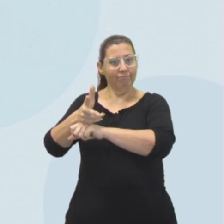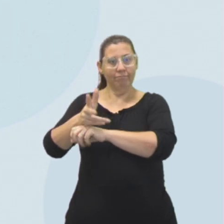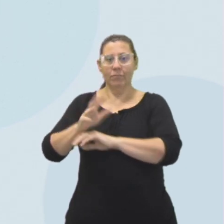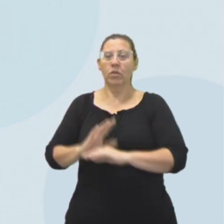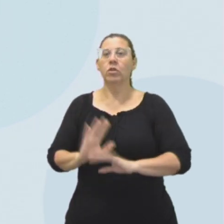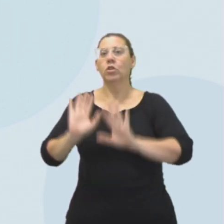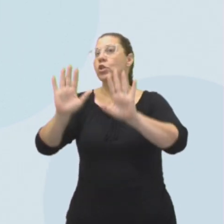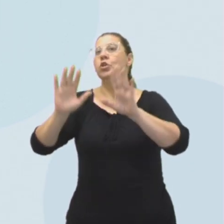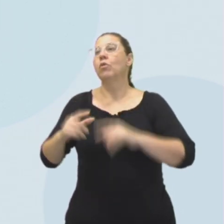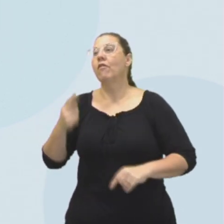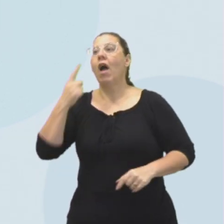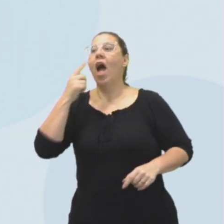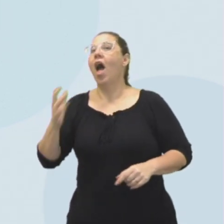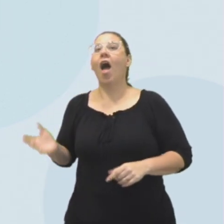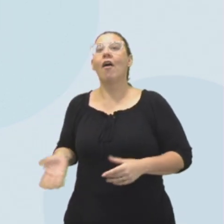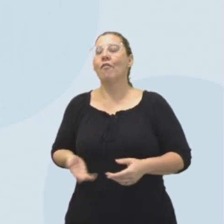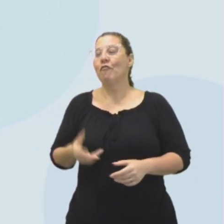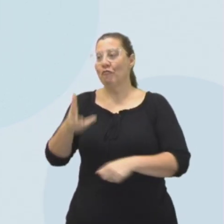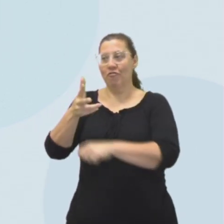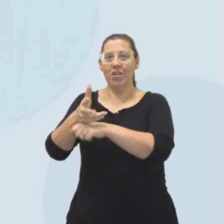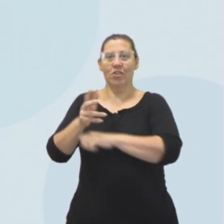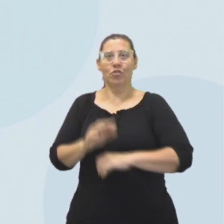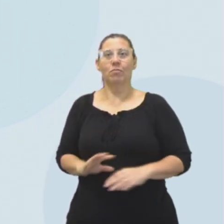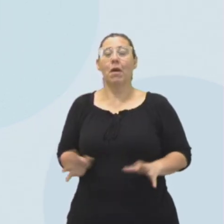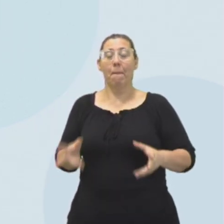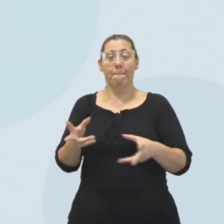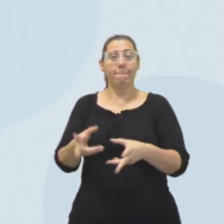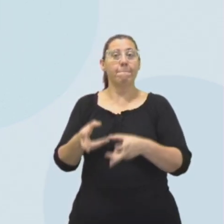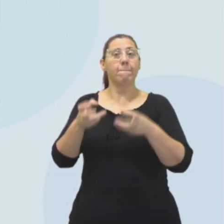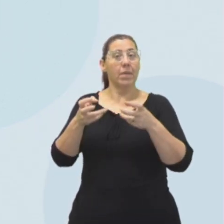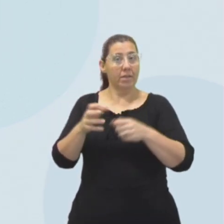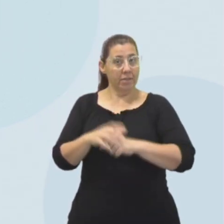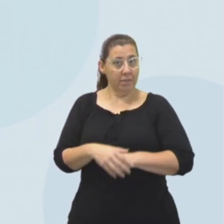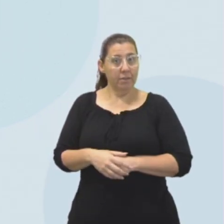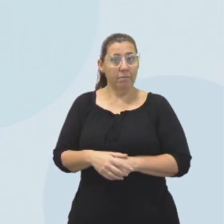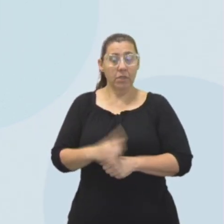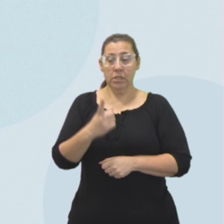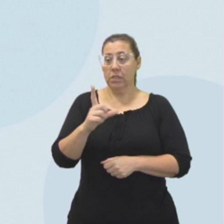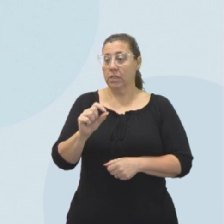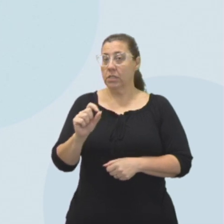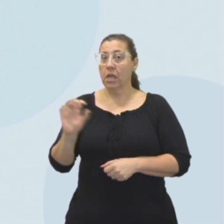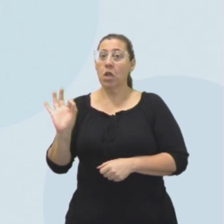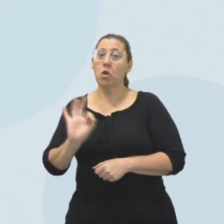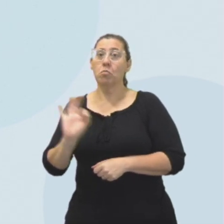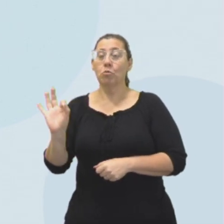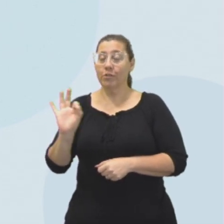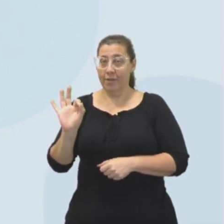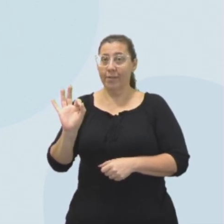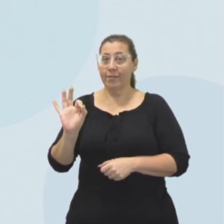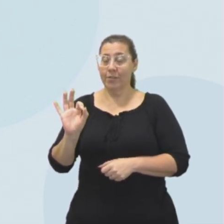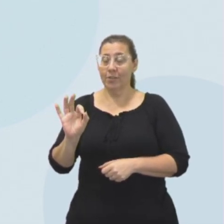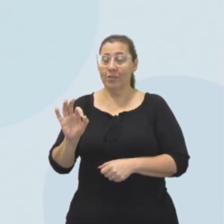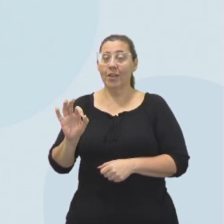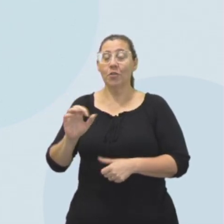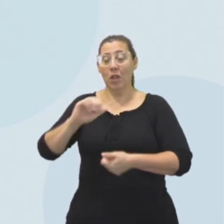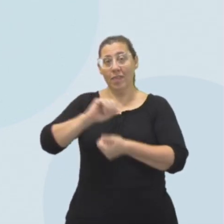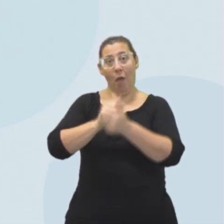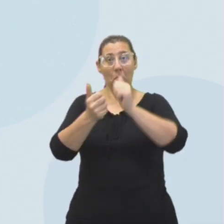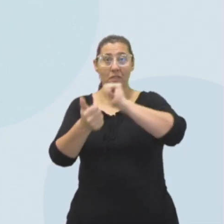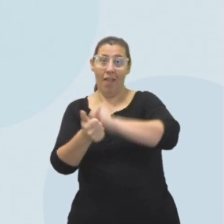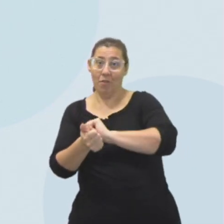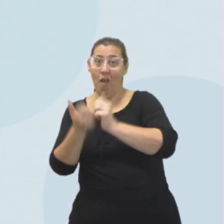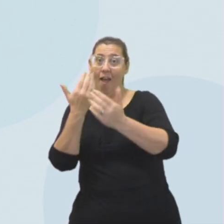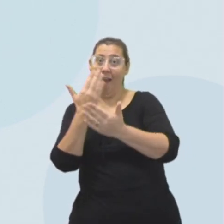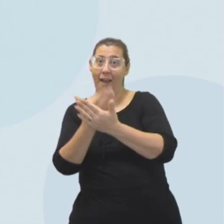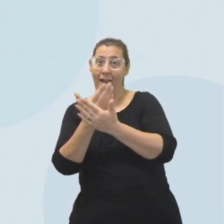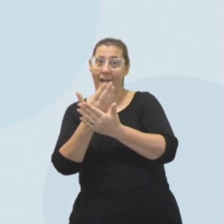não usar o vídeo, mas não perceber que o vídeo tem que estar 100% alocado ao seu plano de aula, que às